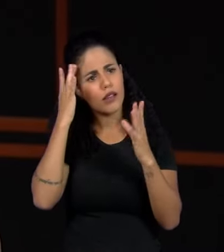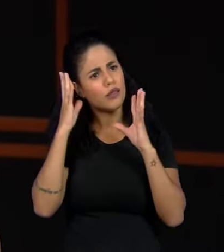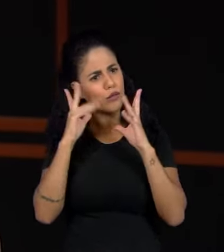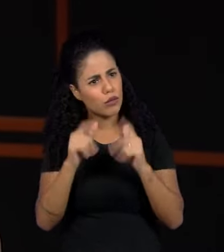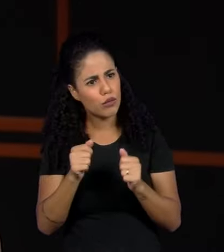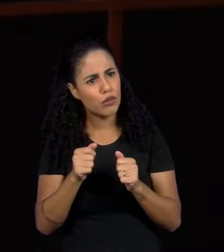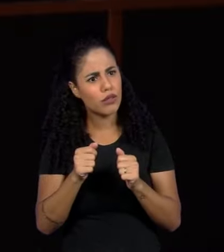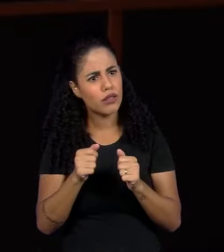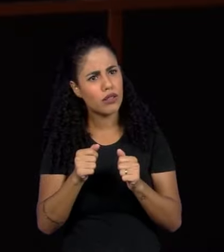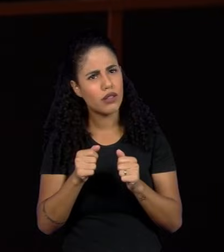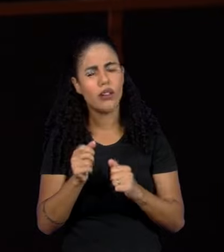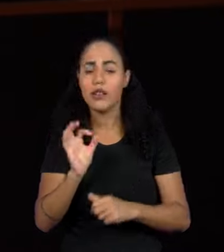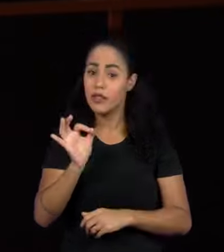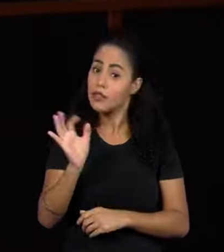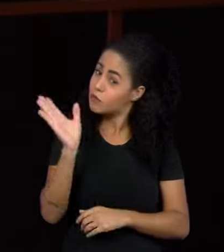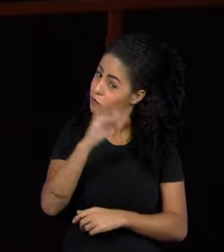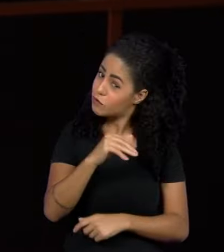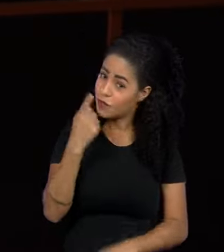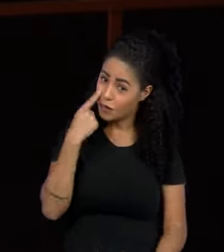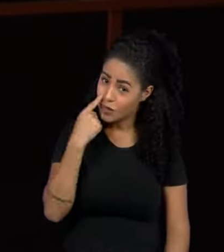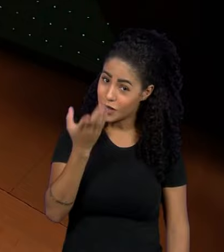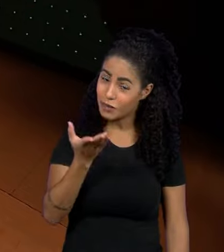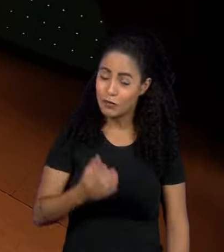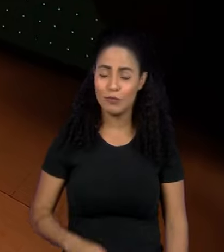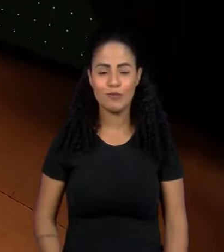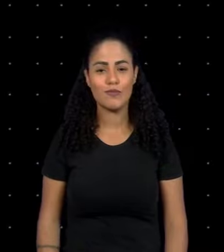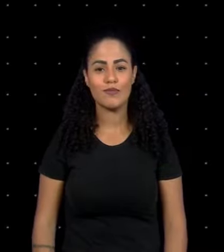Tudo isso. Então vamos ver.